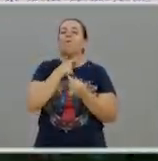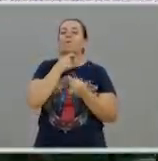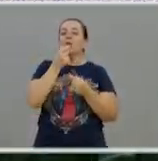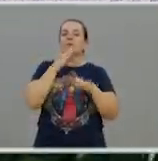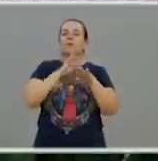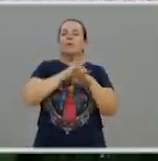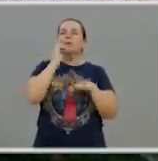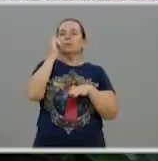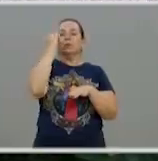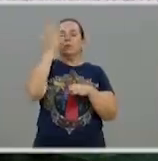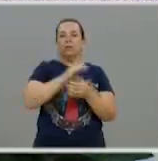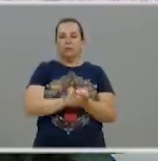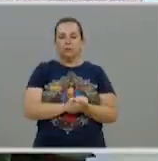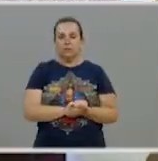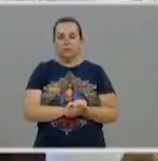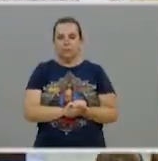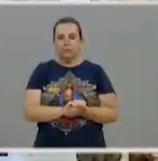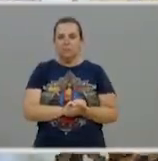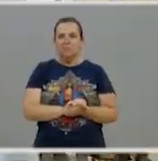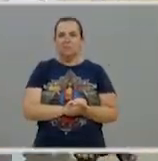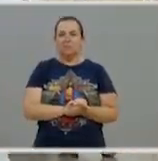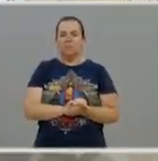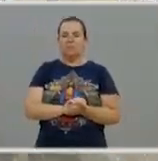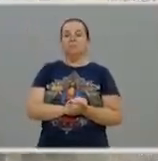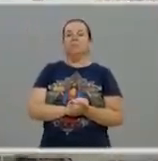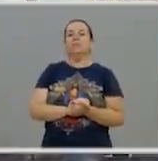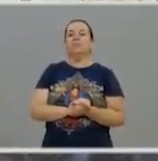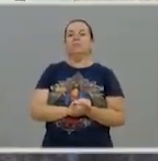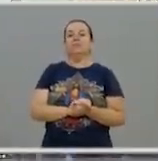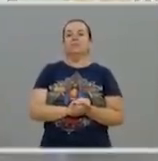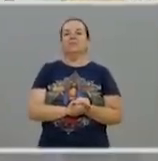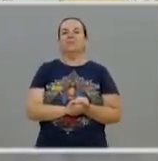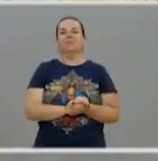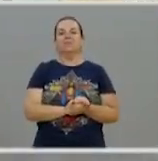efeitos especiais de Deus, não foi,